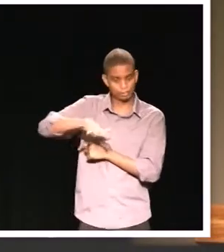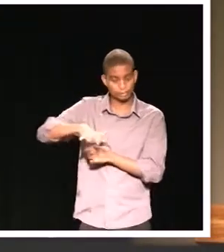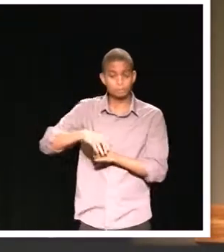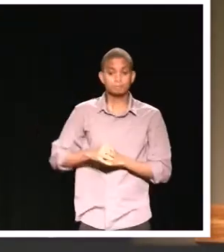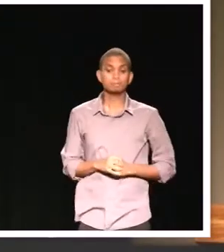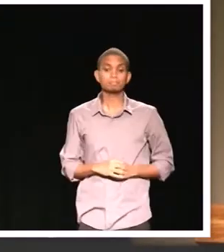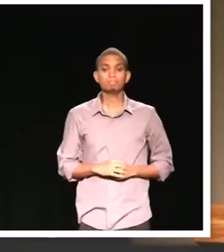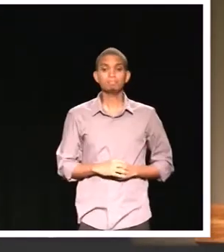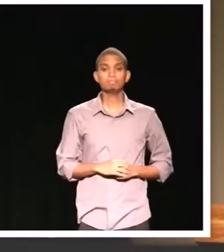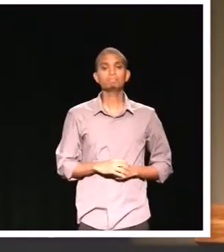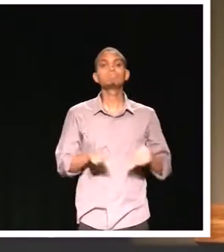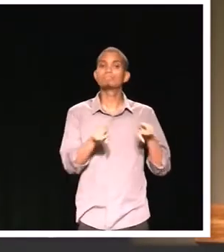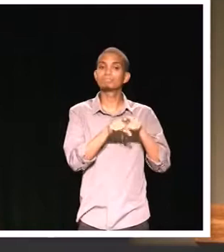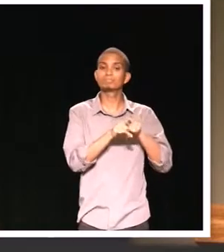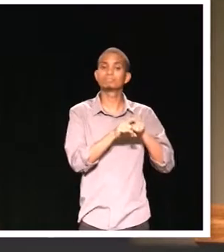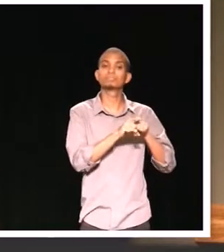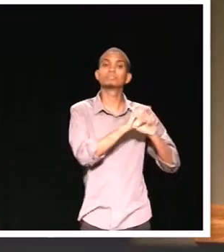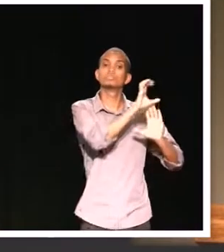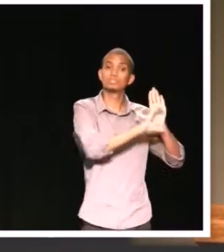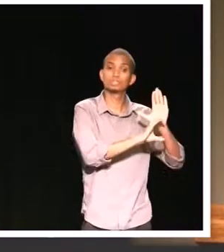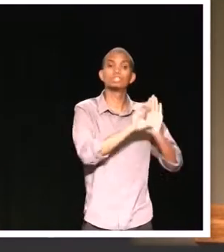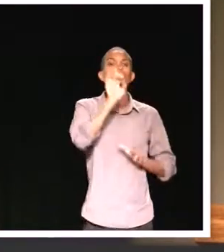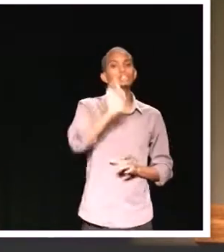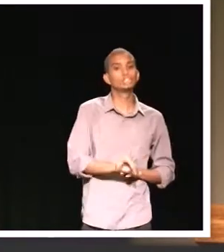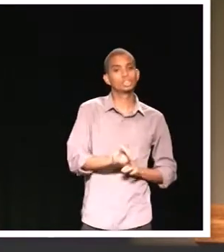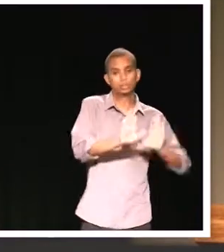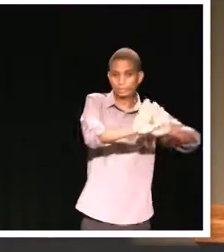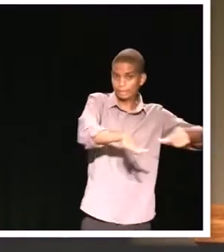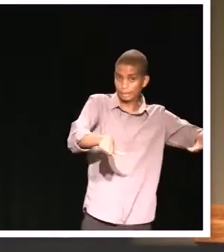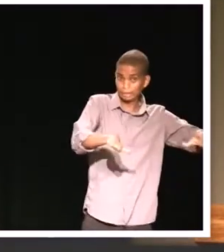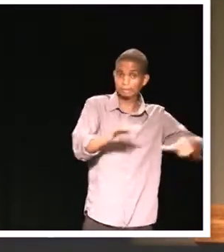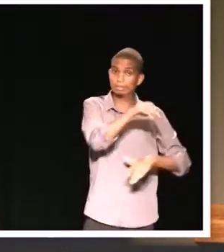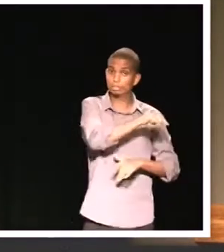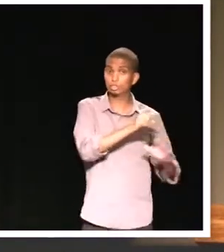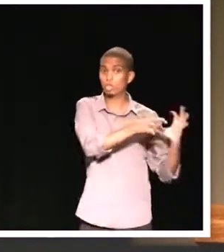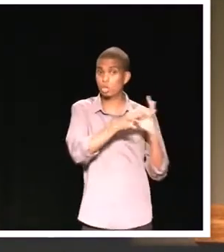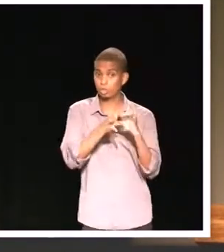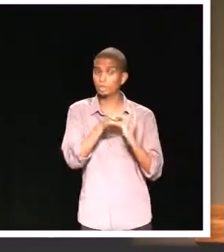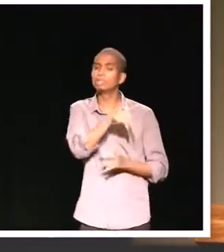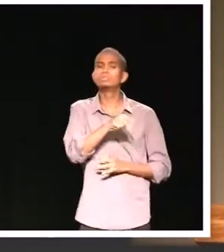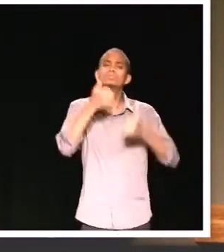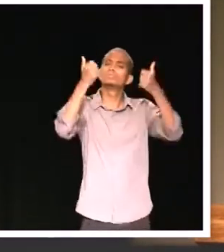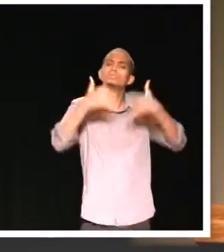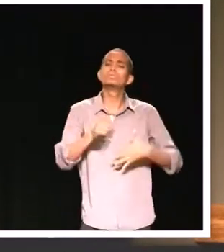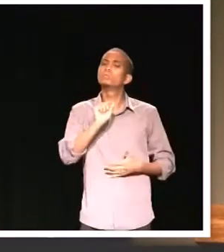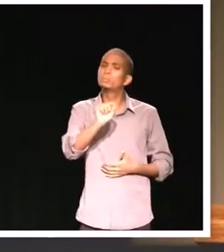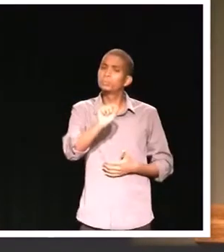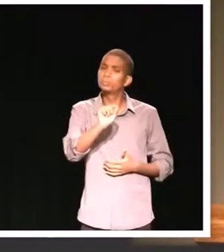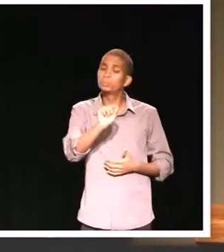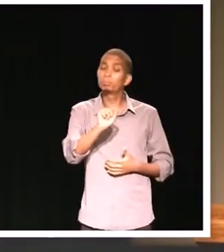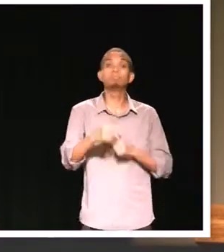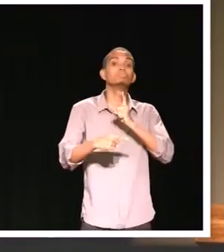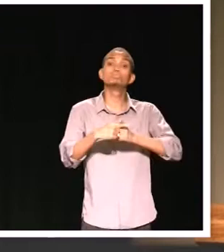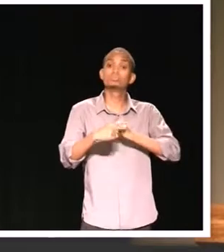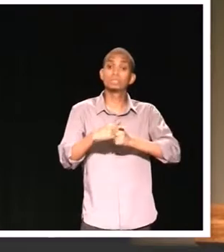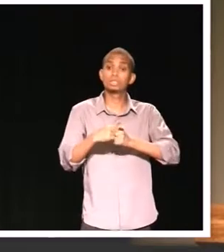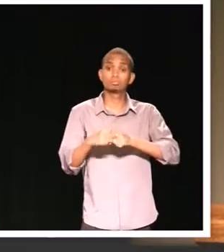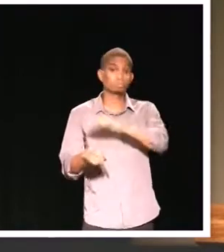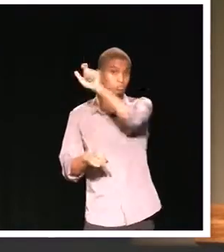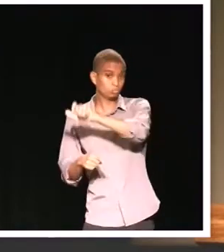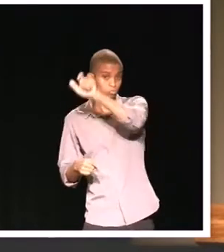E a Convenção sobre os Direitos da Criança, nesse contexto, faz sentido por quê? Porque